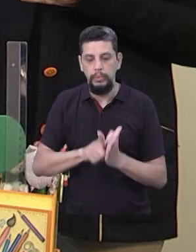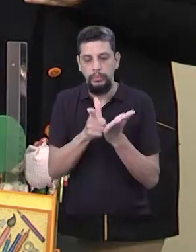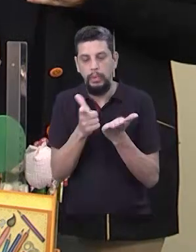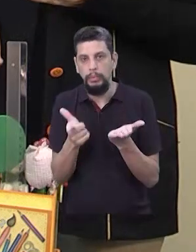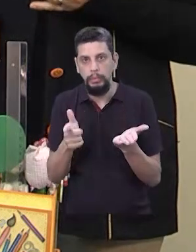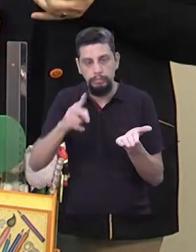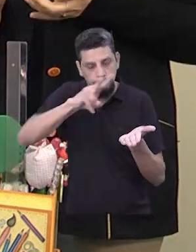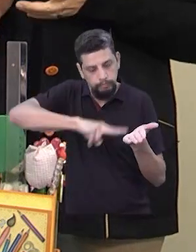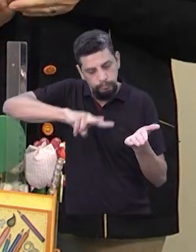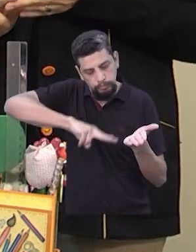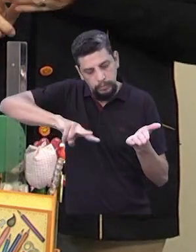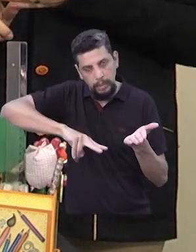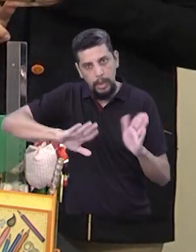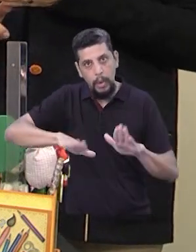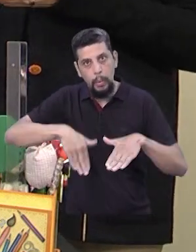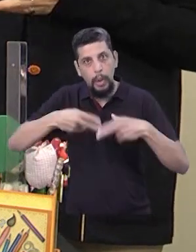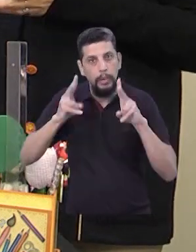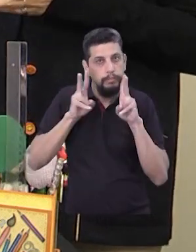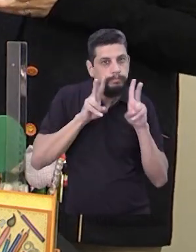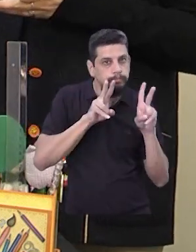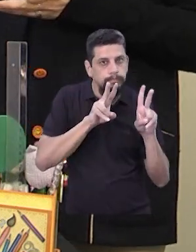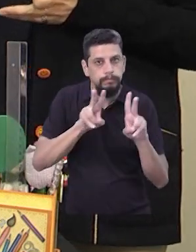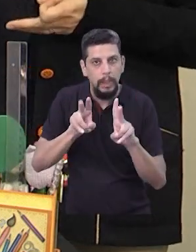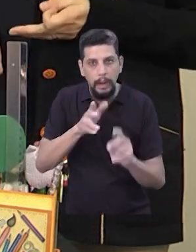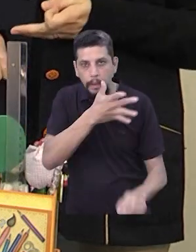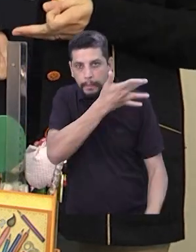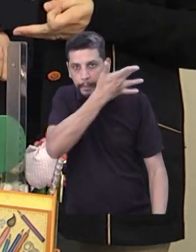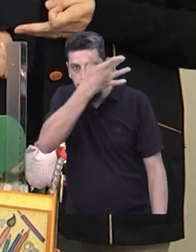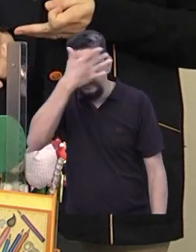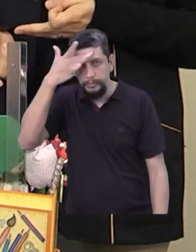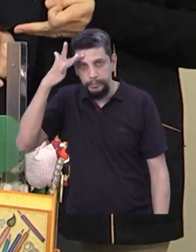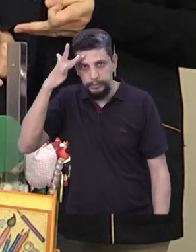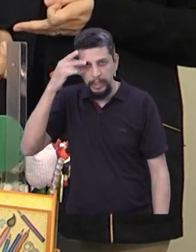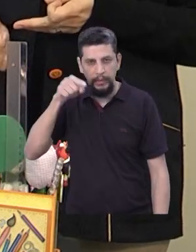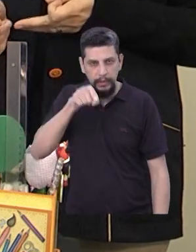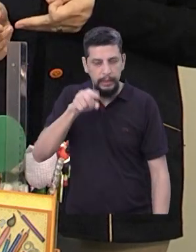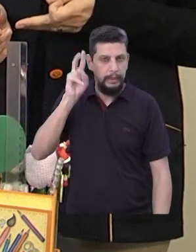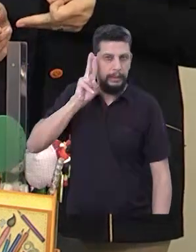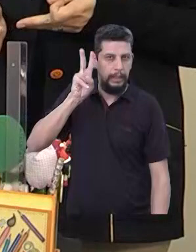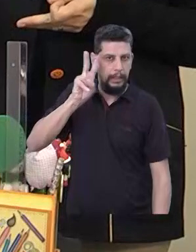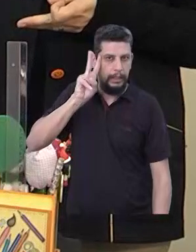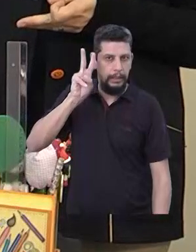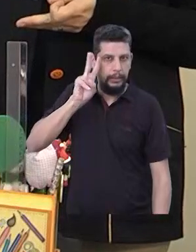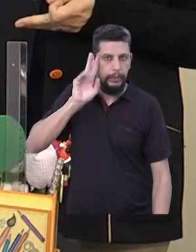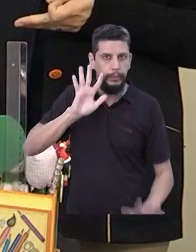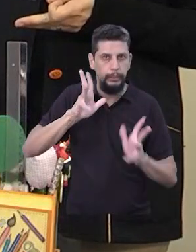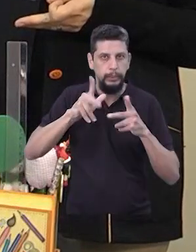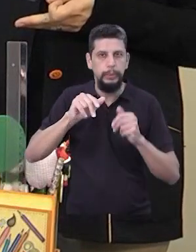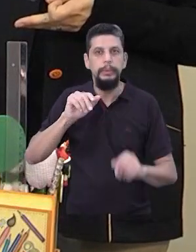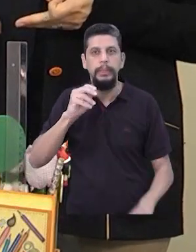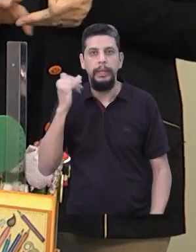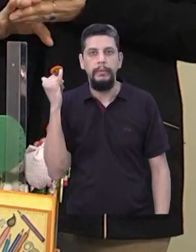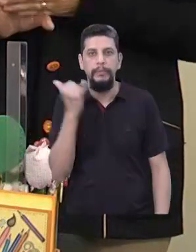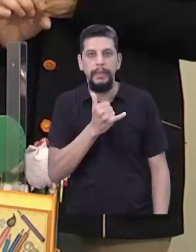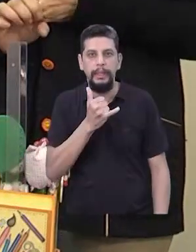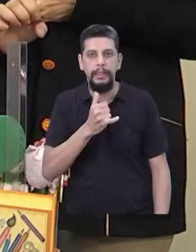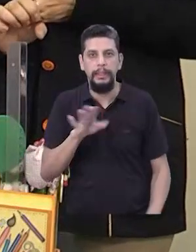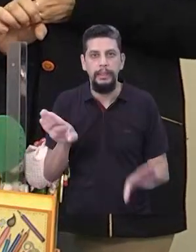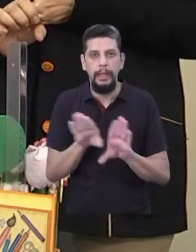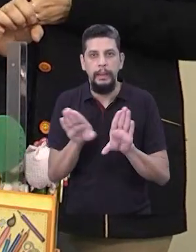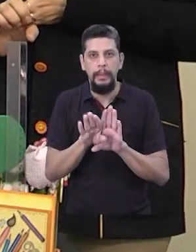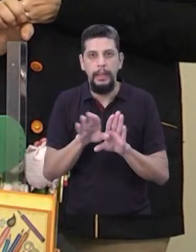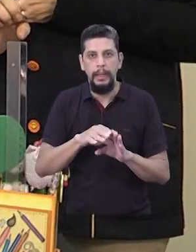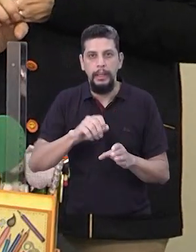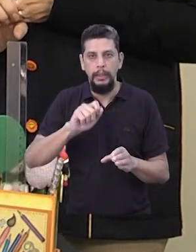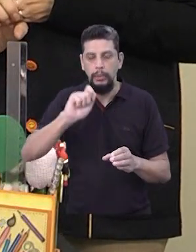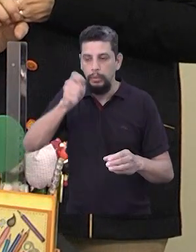quando a gente lê, ou quando a gente escuta ela no rádio, né? Vocês lembram de tudo isso que a Rafaela falou? E a entrevista